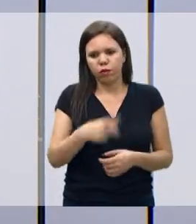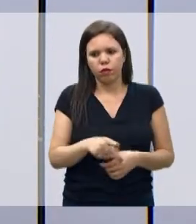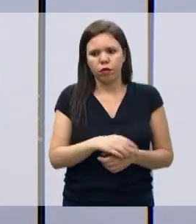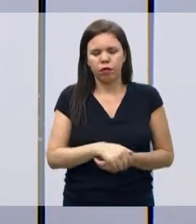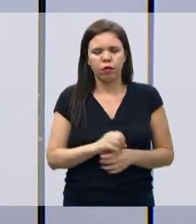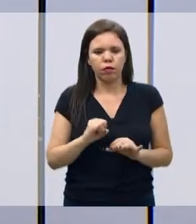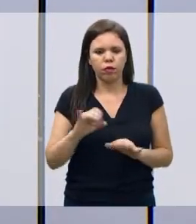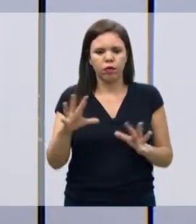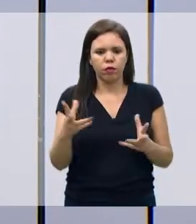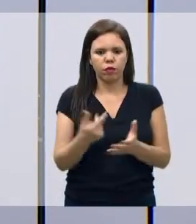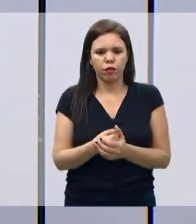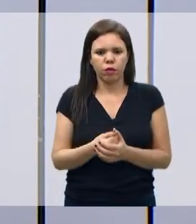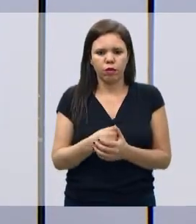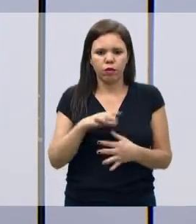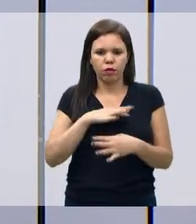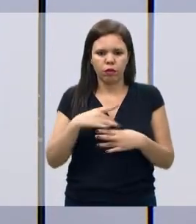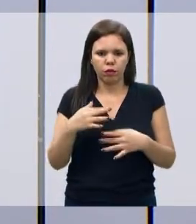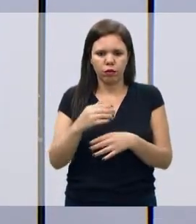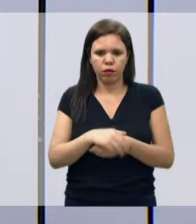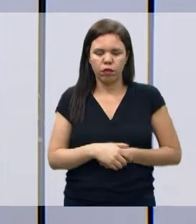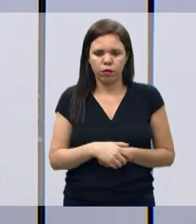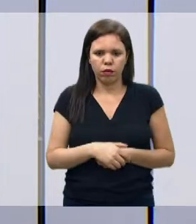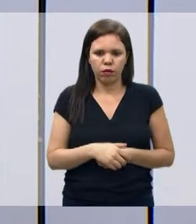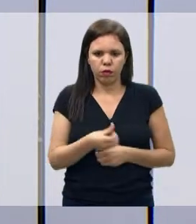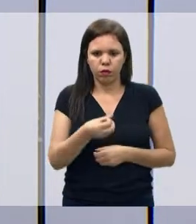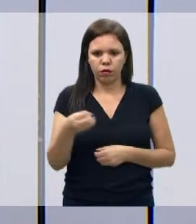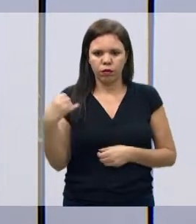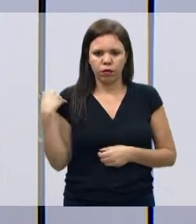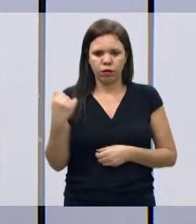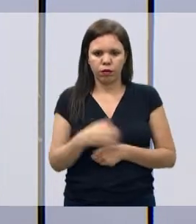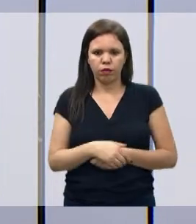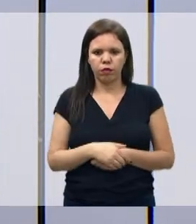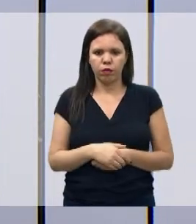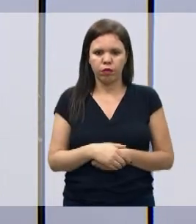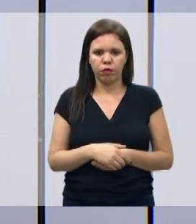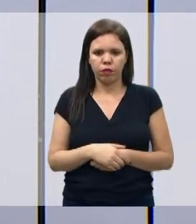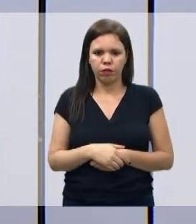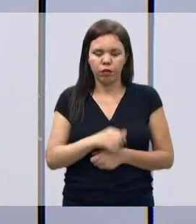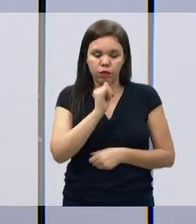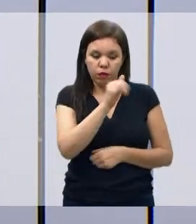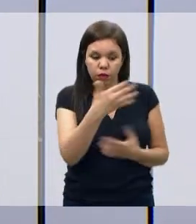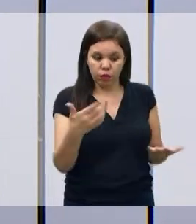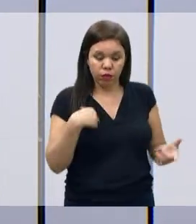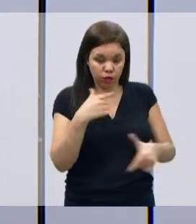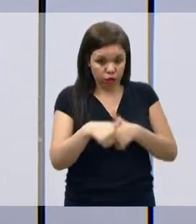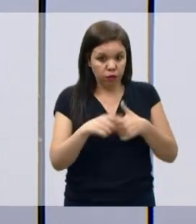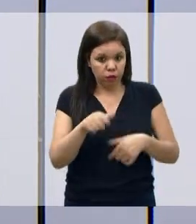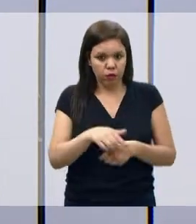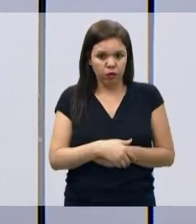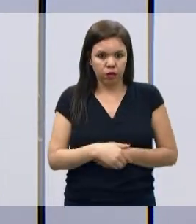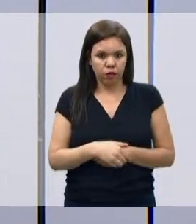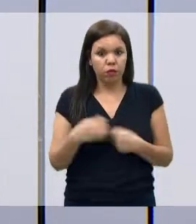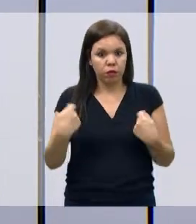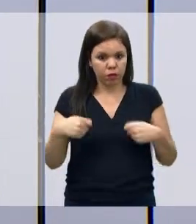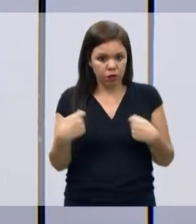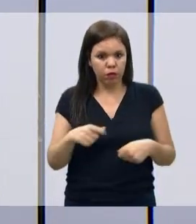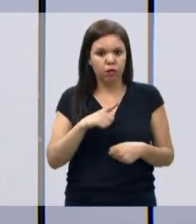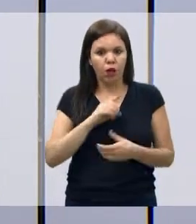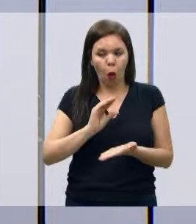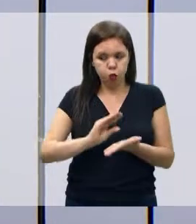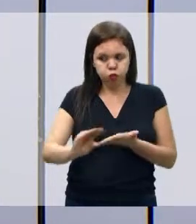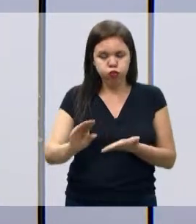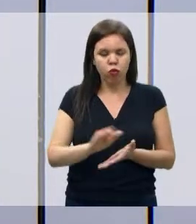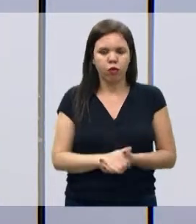se todos os municípios ao entorno é 60 anos? Né? Eu disse para ele, a gente está trabalhando isso, precisa ter